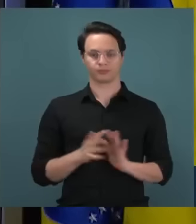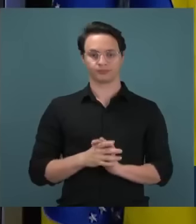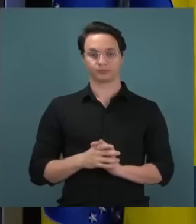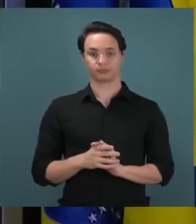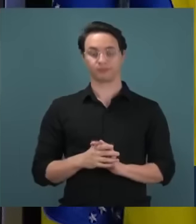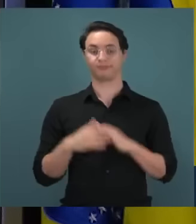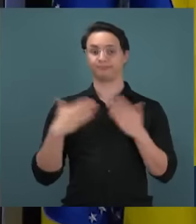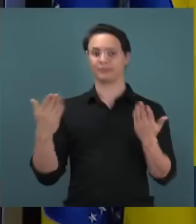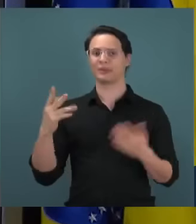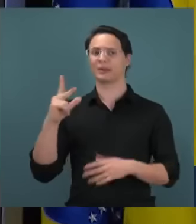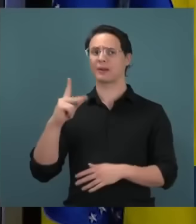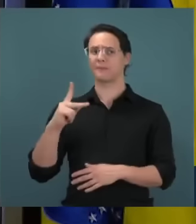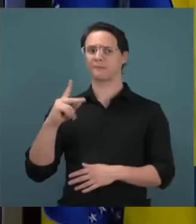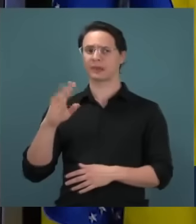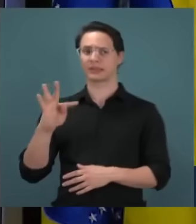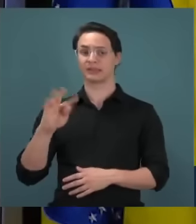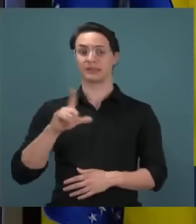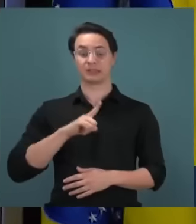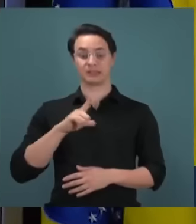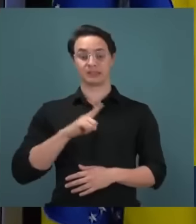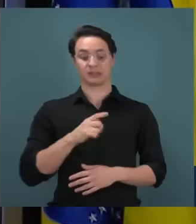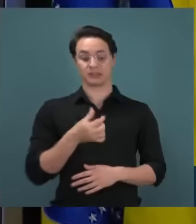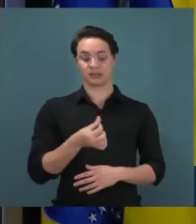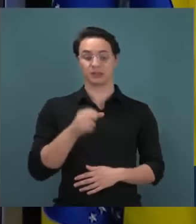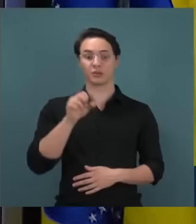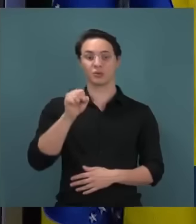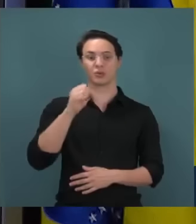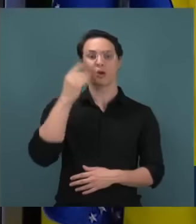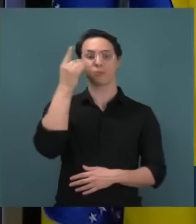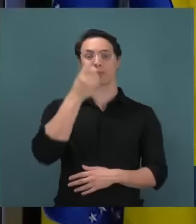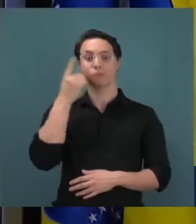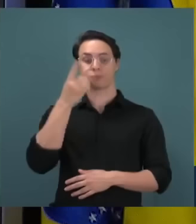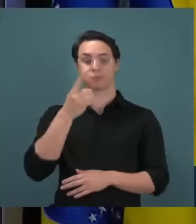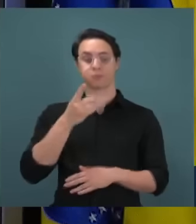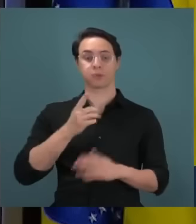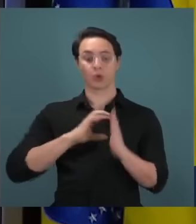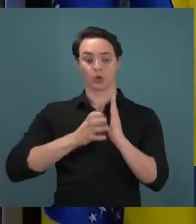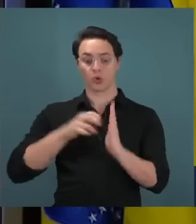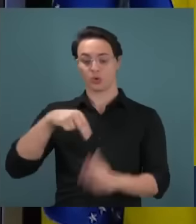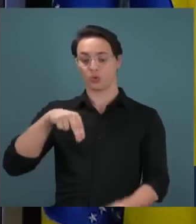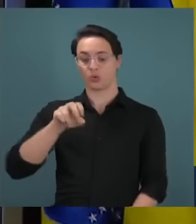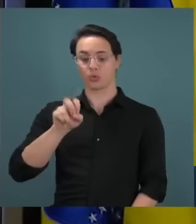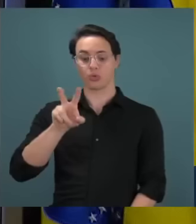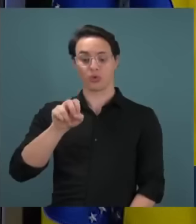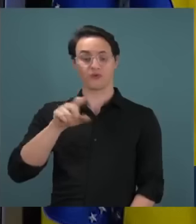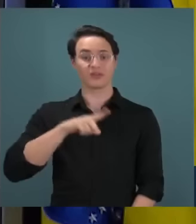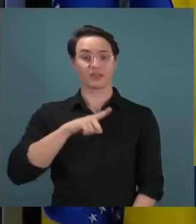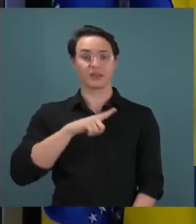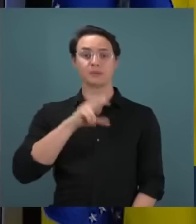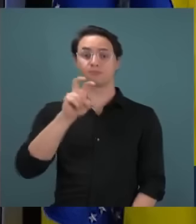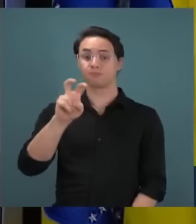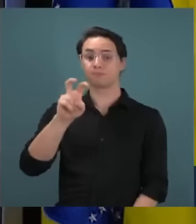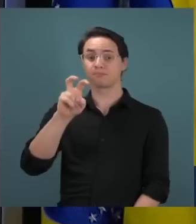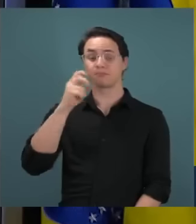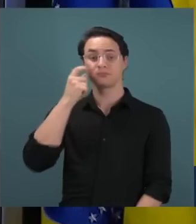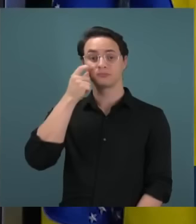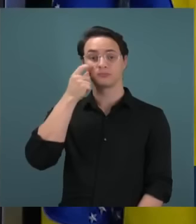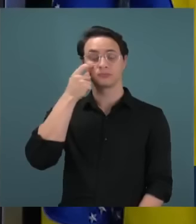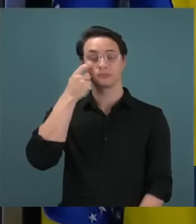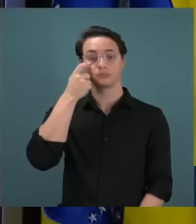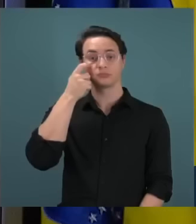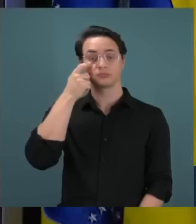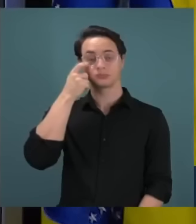tem 68 deputados, o Partido Novo tem apenas 5. Aí já não é